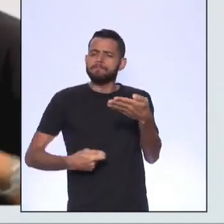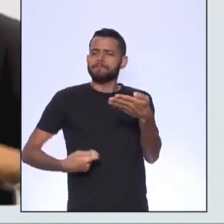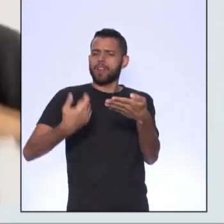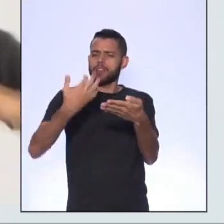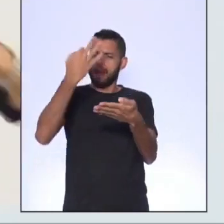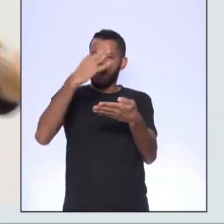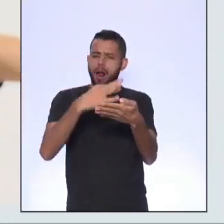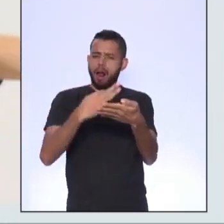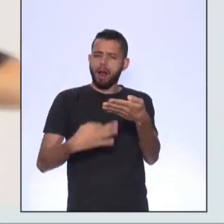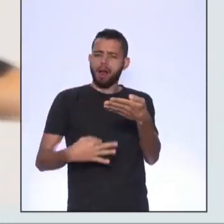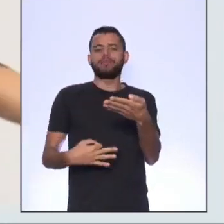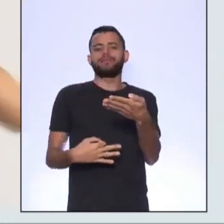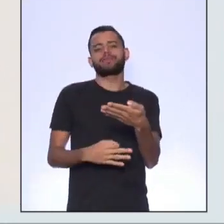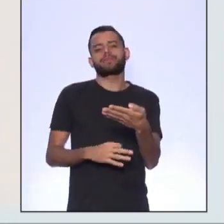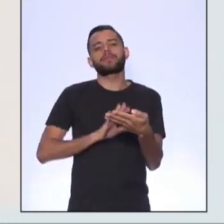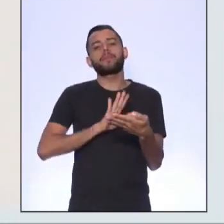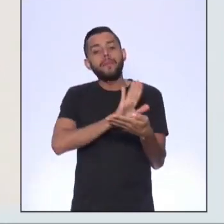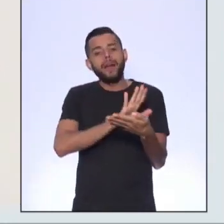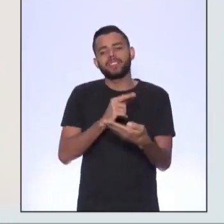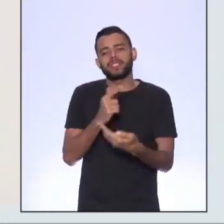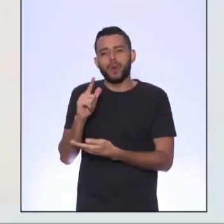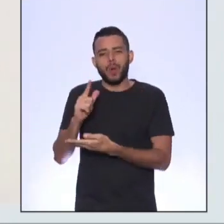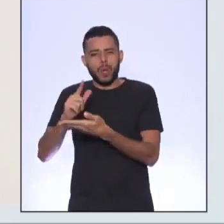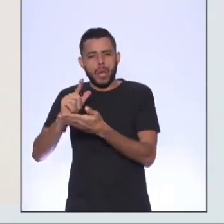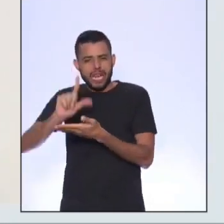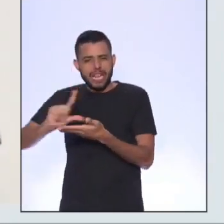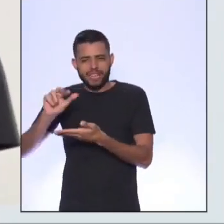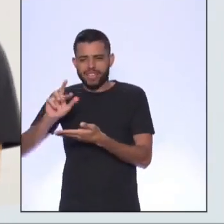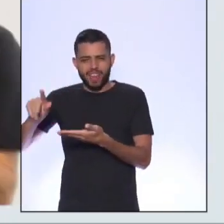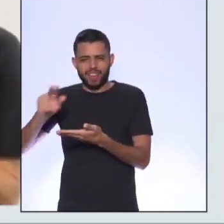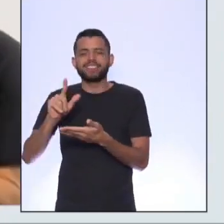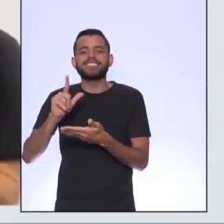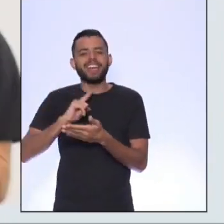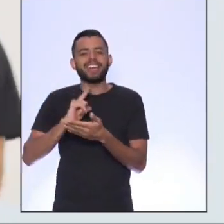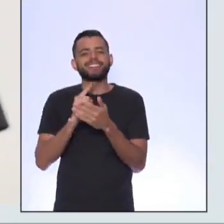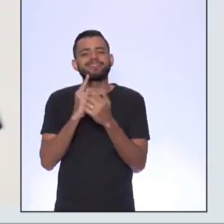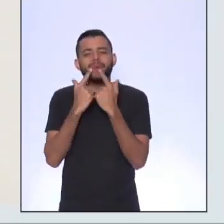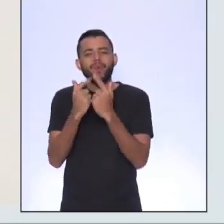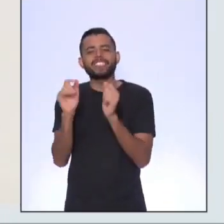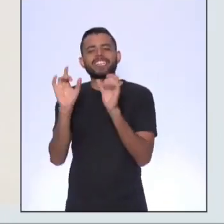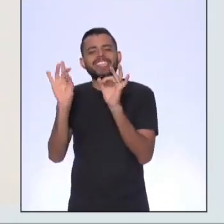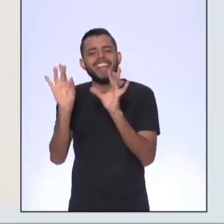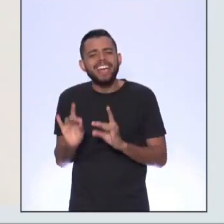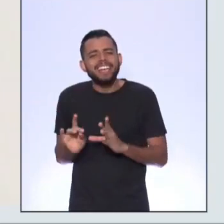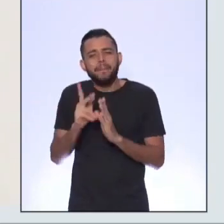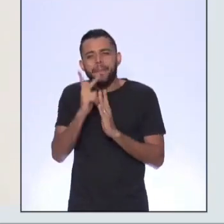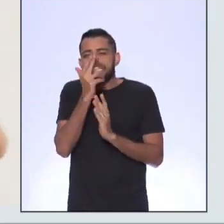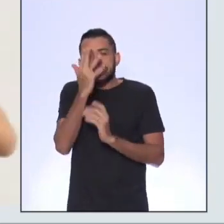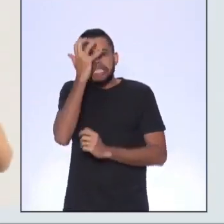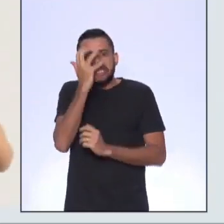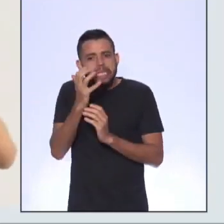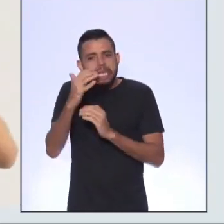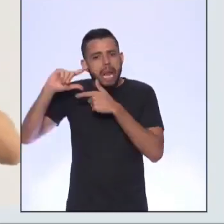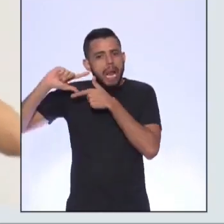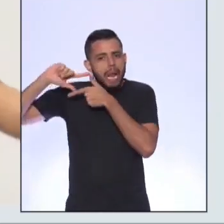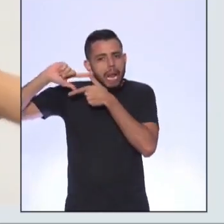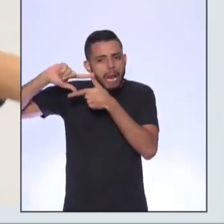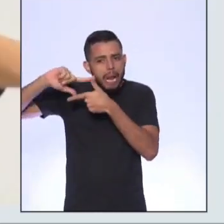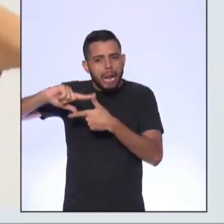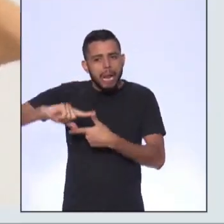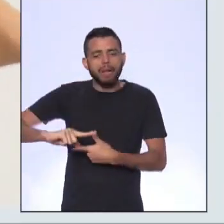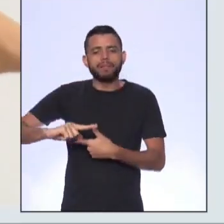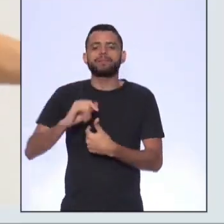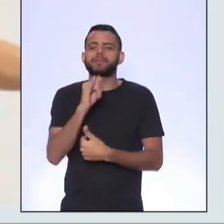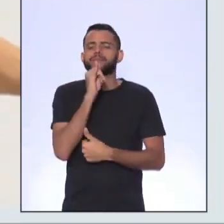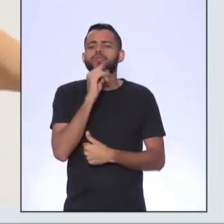não literário usa uma linguagem técnica. Se você pegar e comparar vários textos jornalísticos, de jornalistas diferentes, você